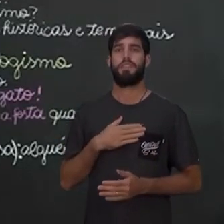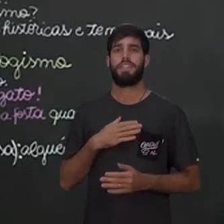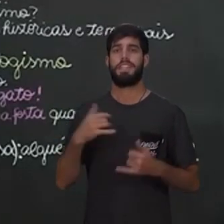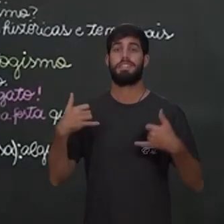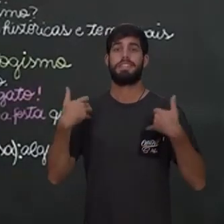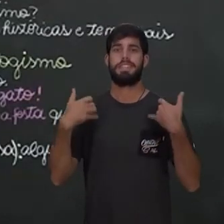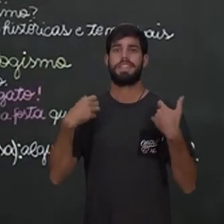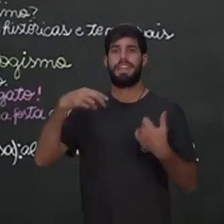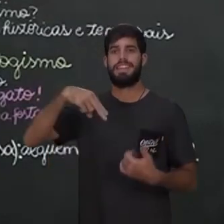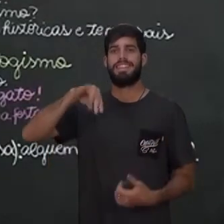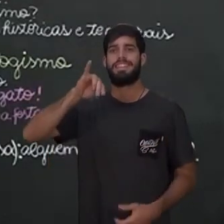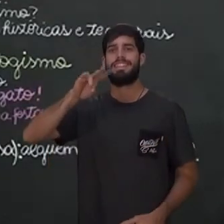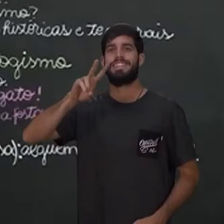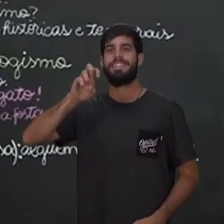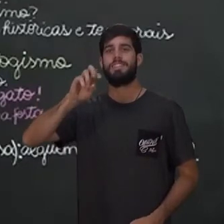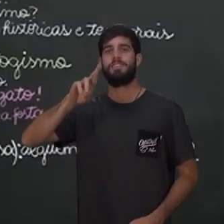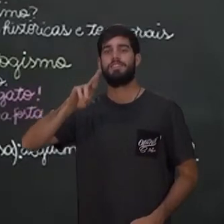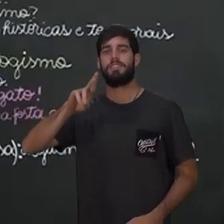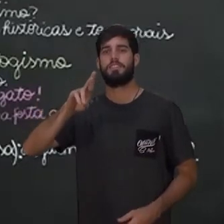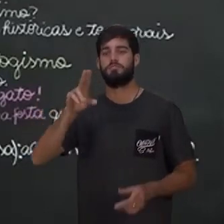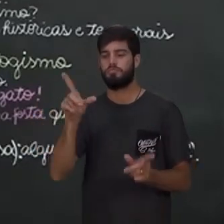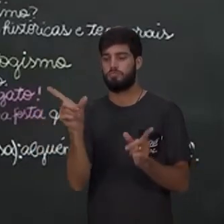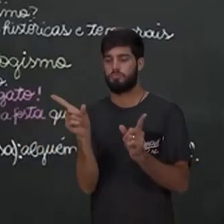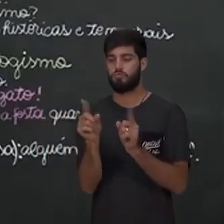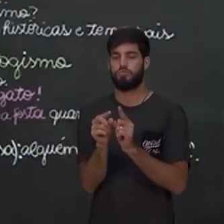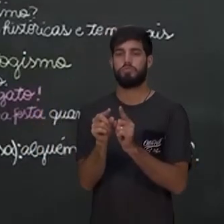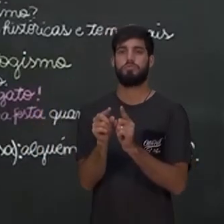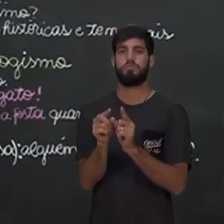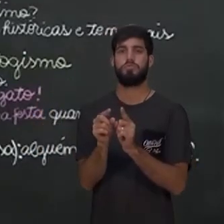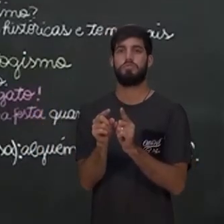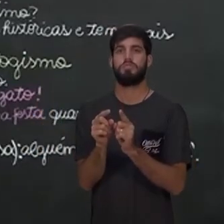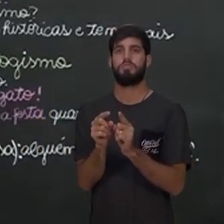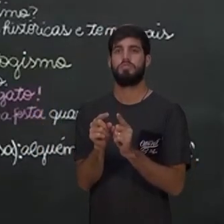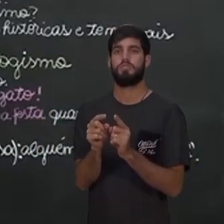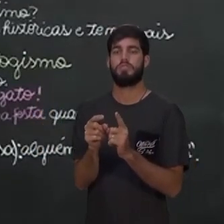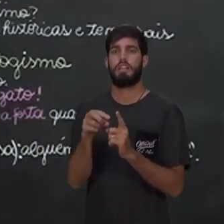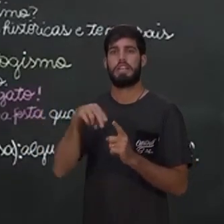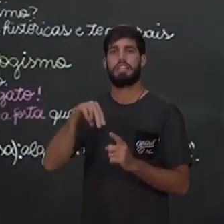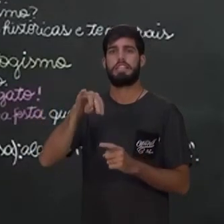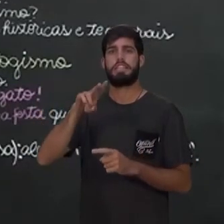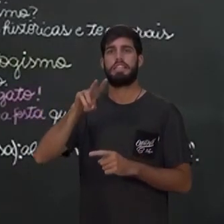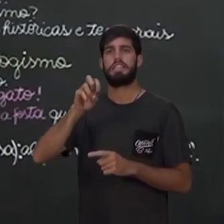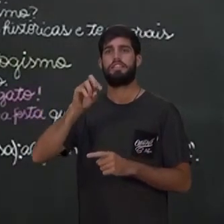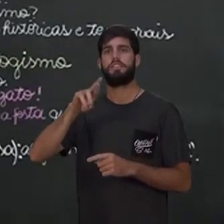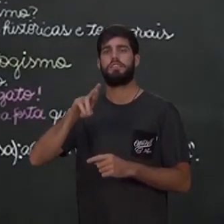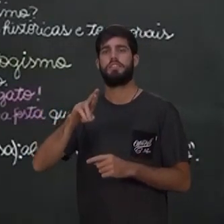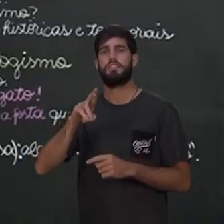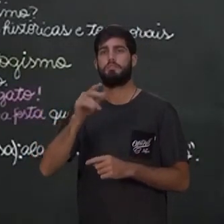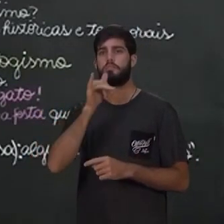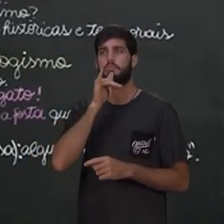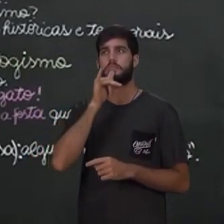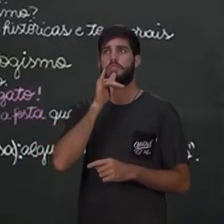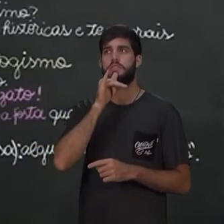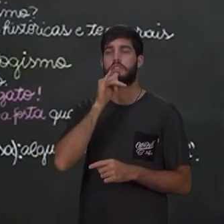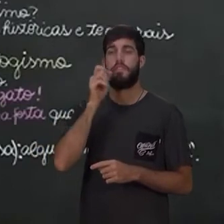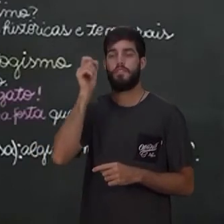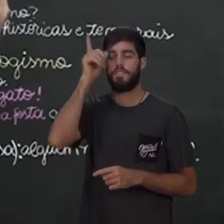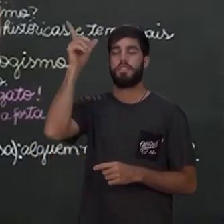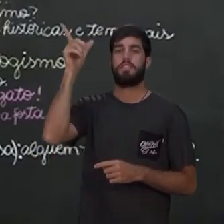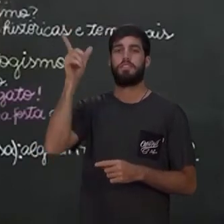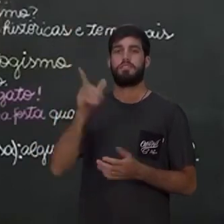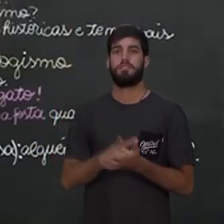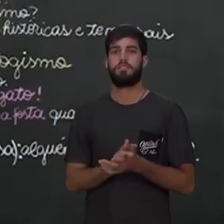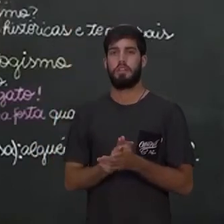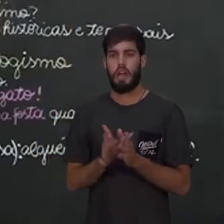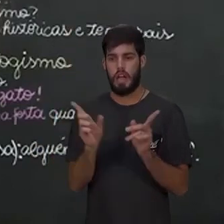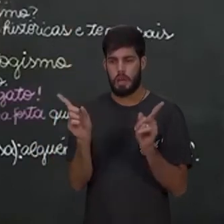aqui é a abreviação de aniversário, mas é uma abreviação um tanto coloquial, um tanto informal, inventada, porque ela foi criada não